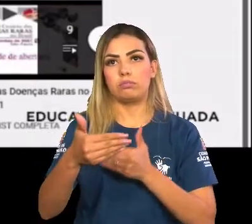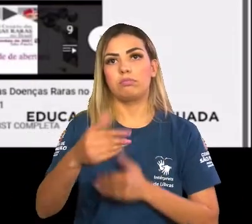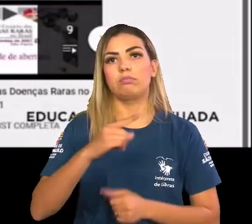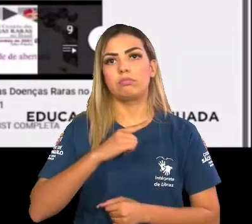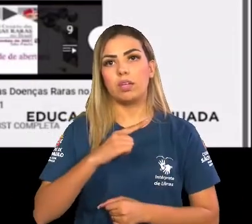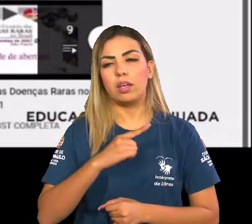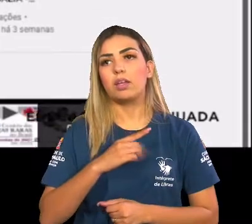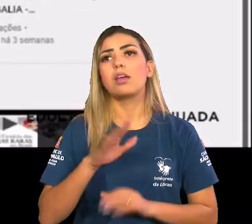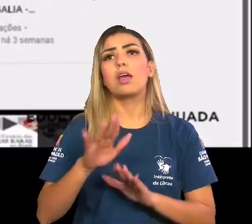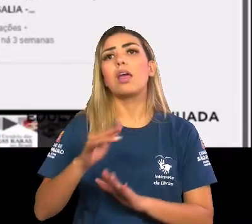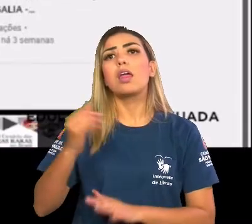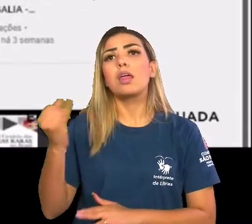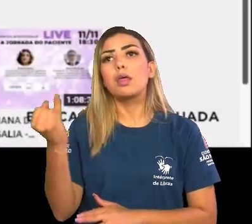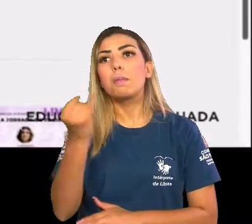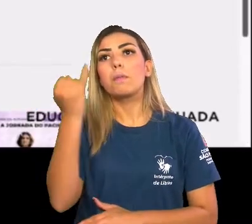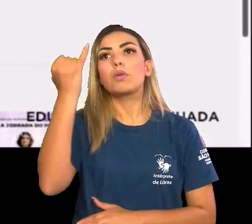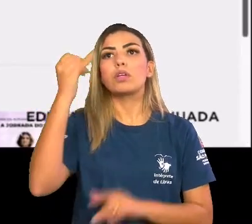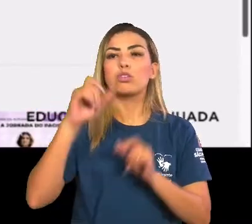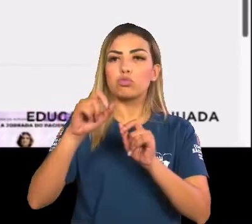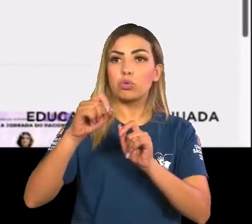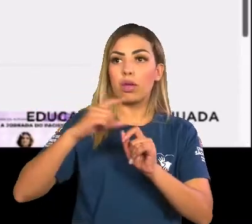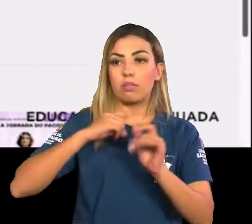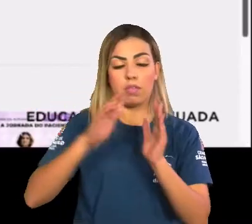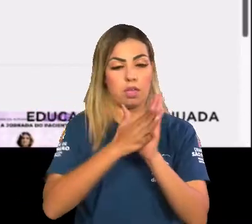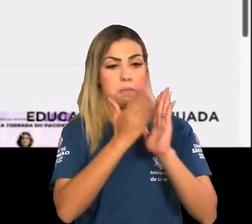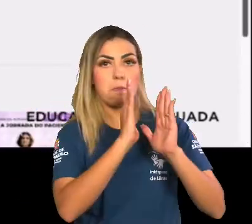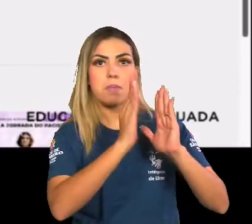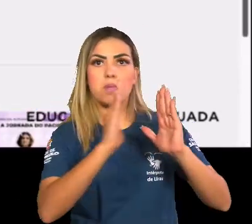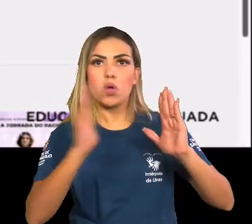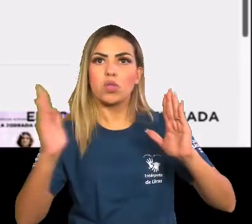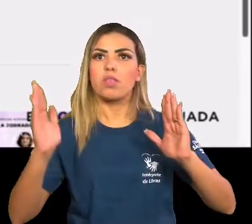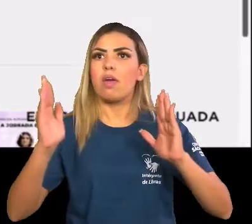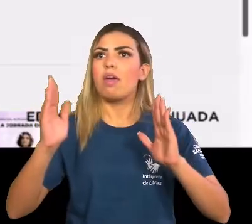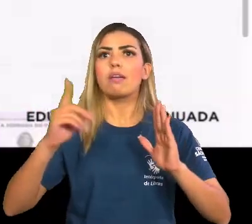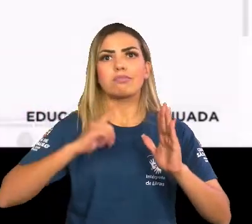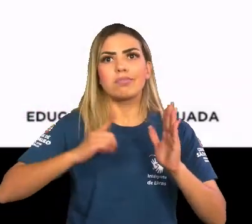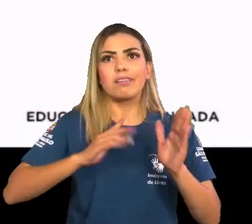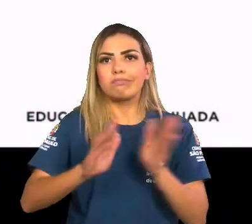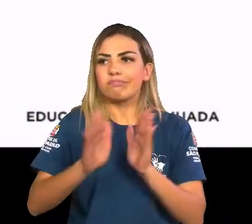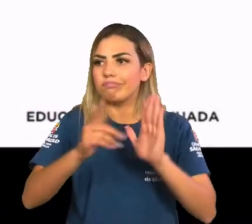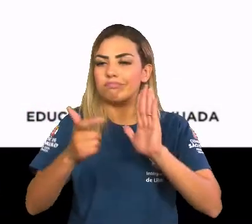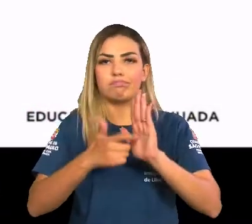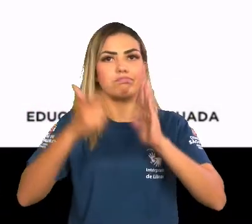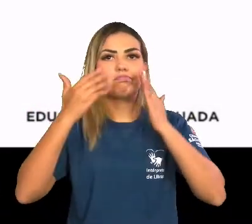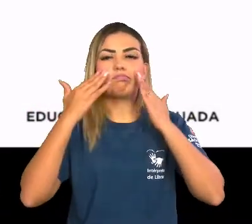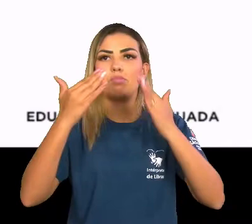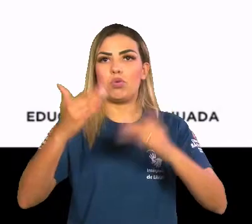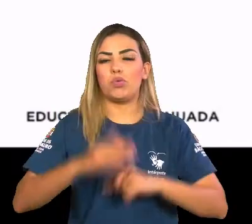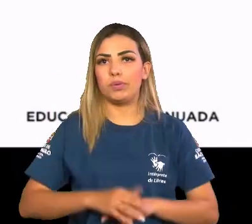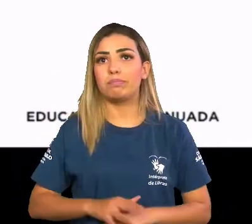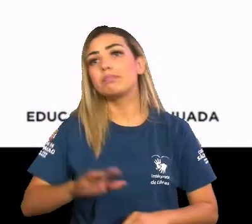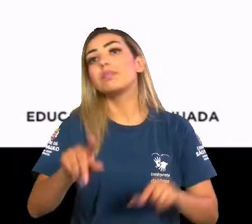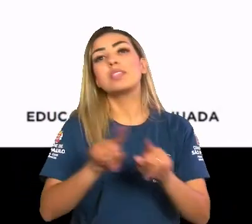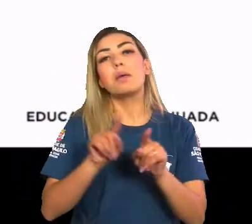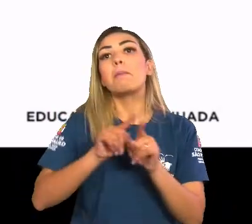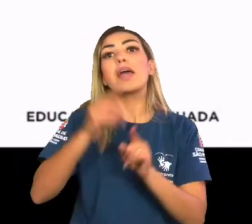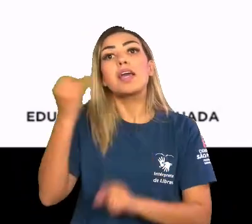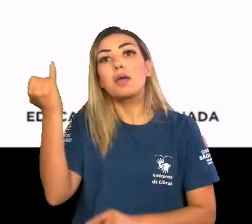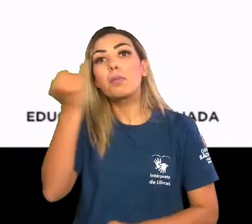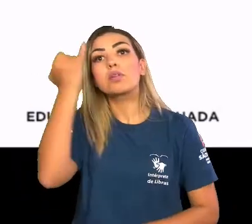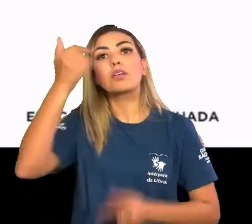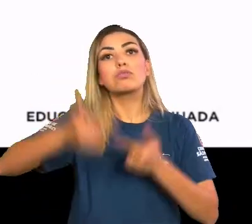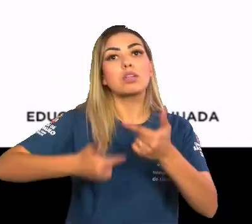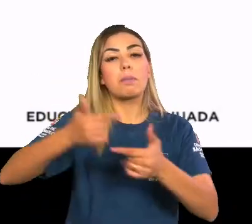uma importante biblioteca eletrônica, acessível a um clique. Outra importante alavanca de trabalho em